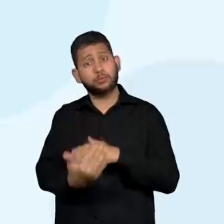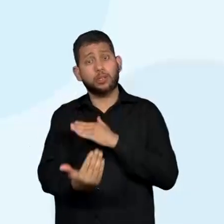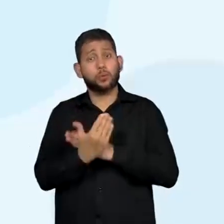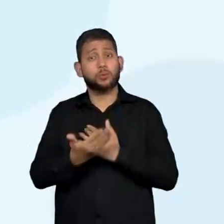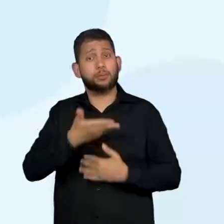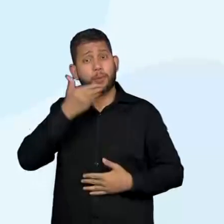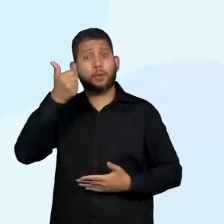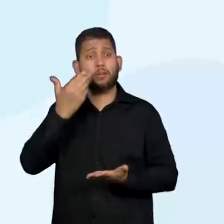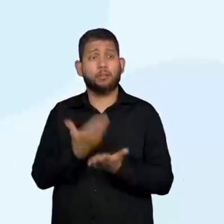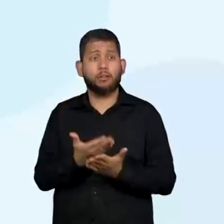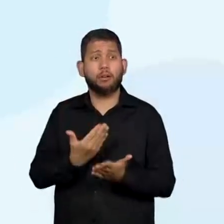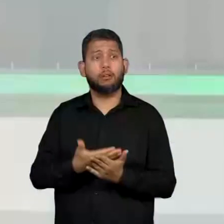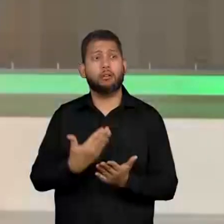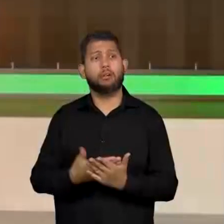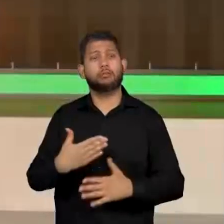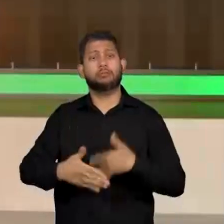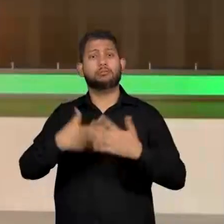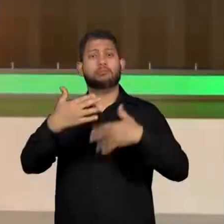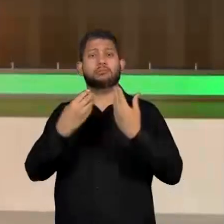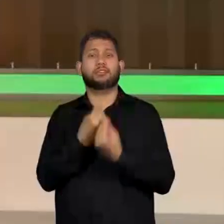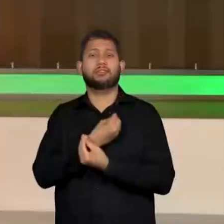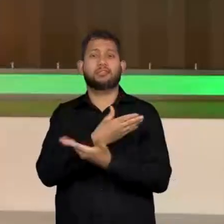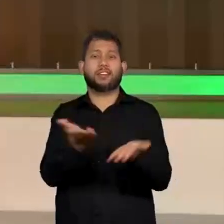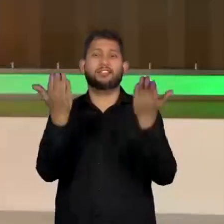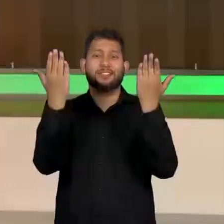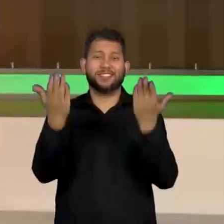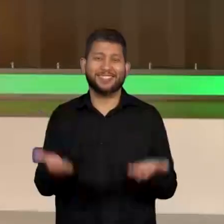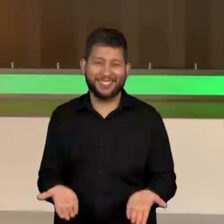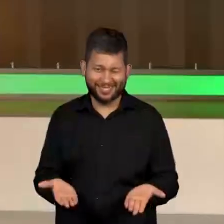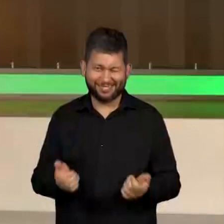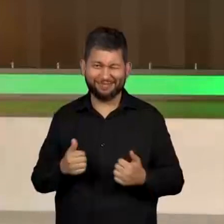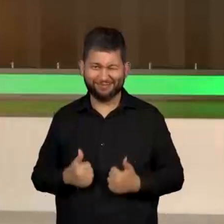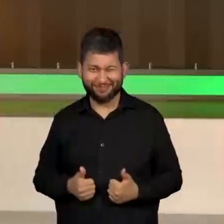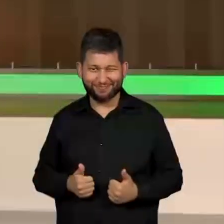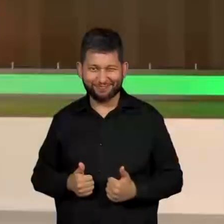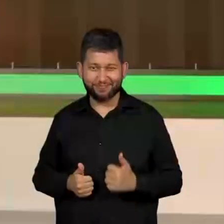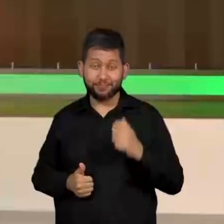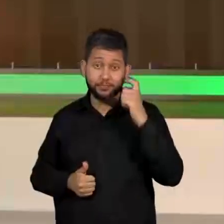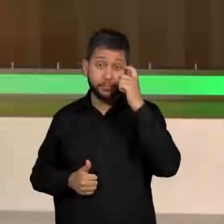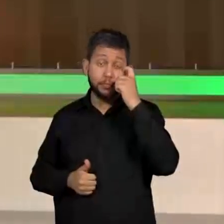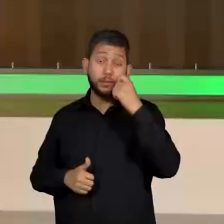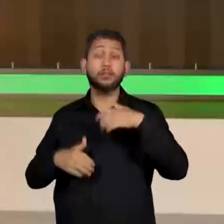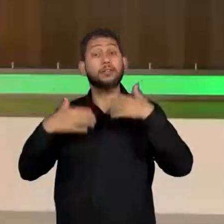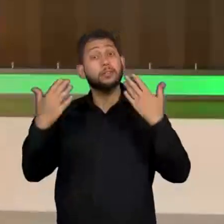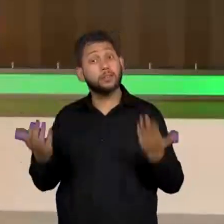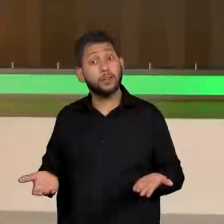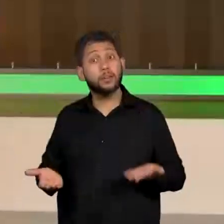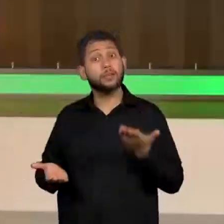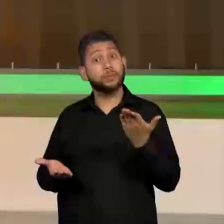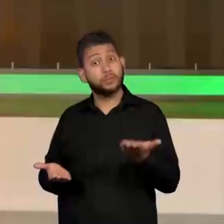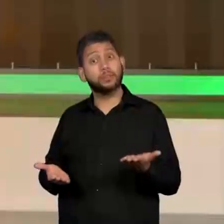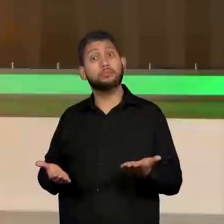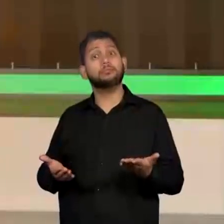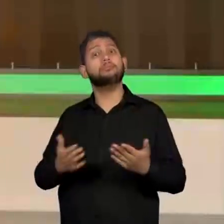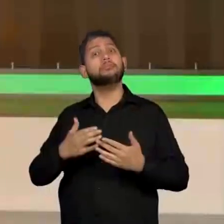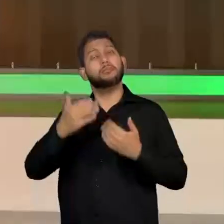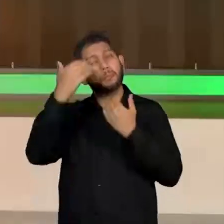construir aulas melhores para vocês. Esse é o nosso objetivo. Então, se você ficou até aqui,